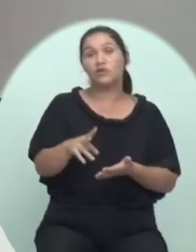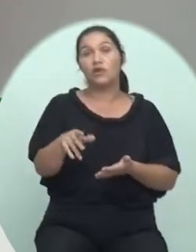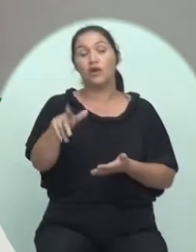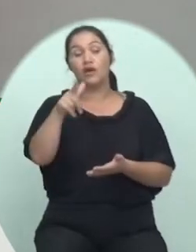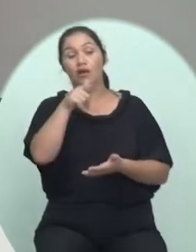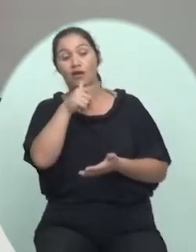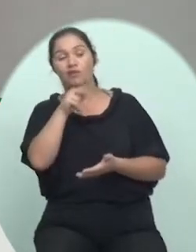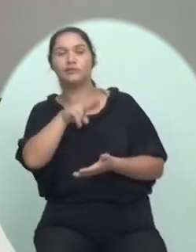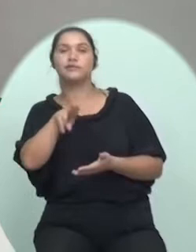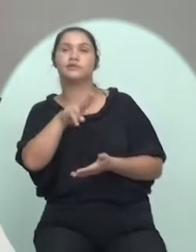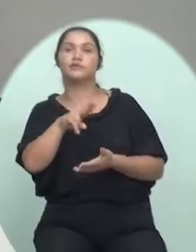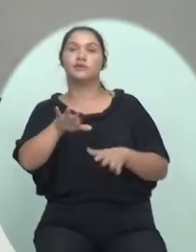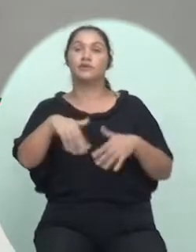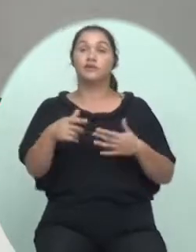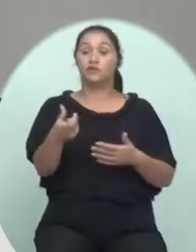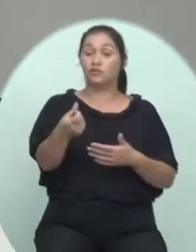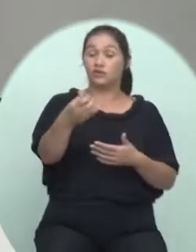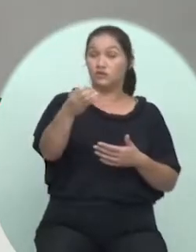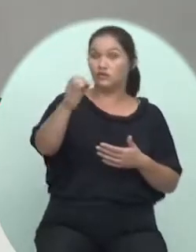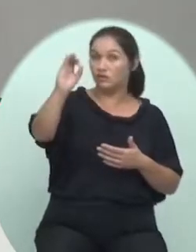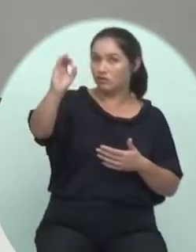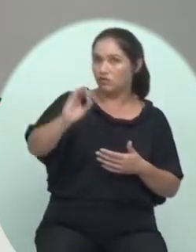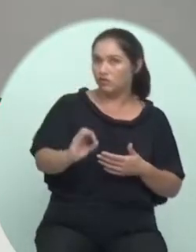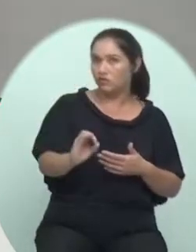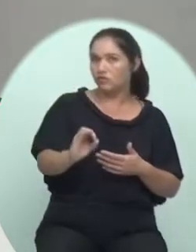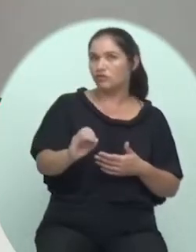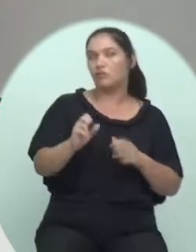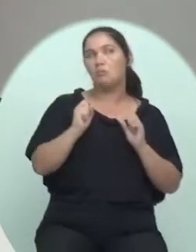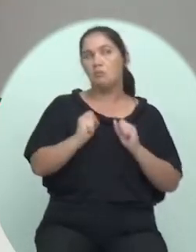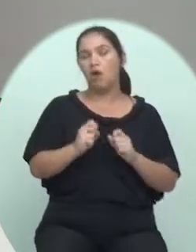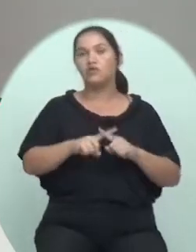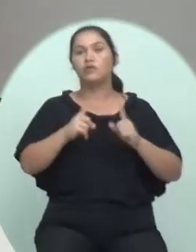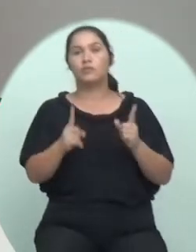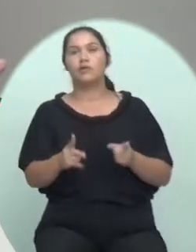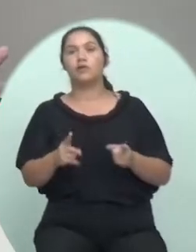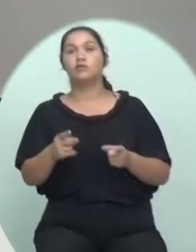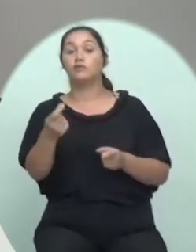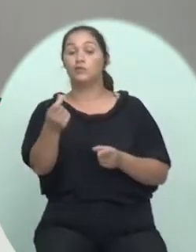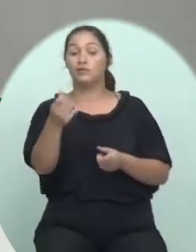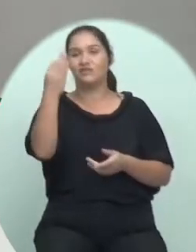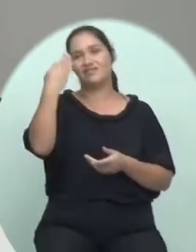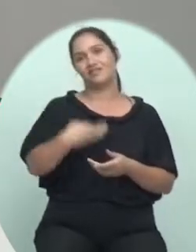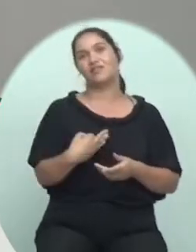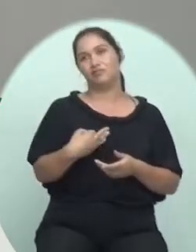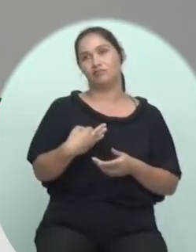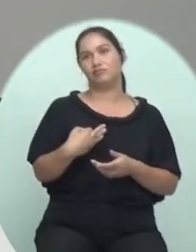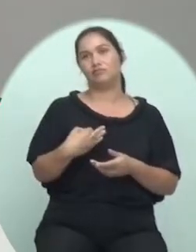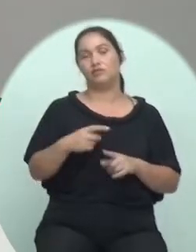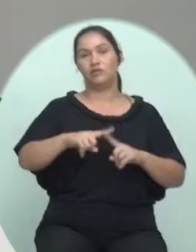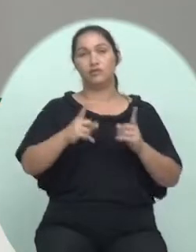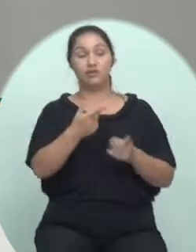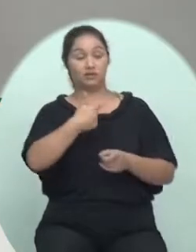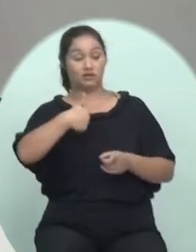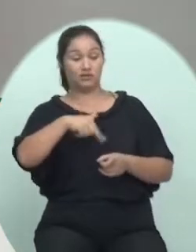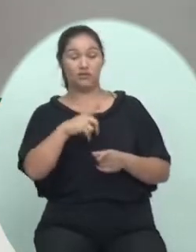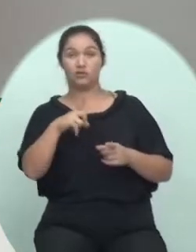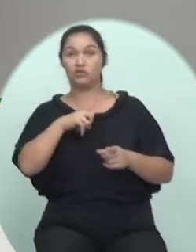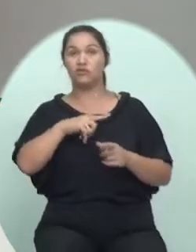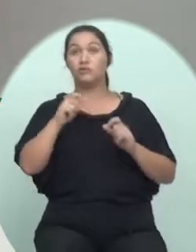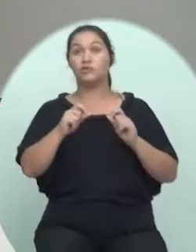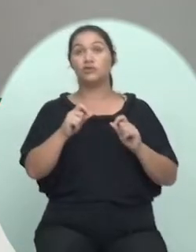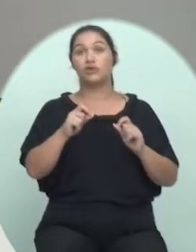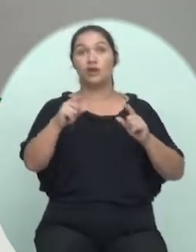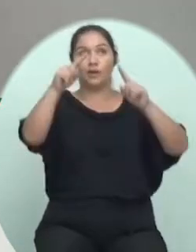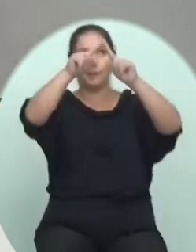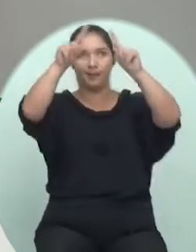aplicar 40%, 60%, se faça pelo valor devido. Agora, Se nós não tivermos também uma planilha